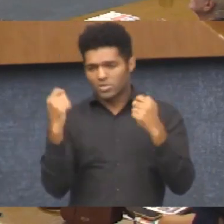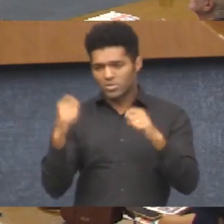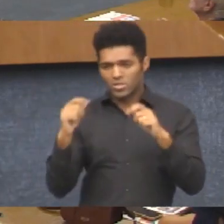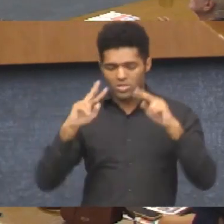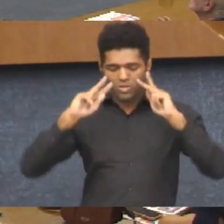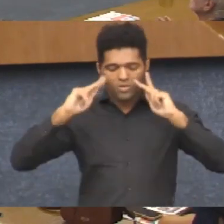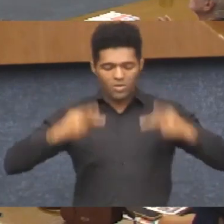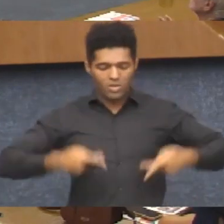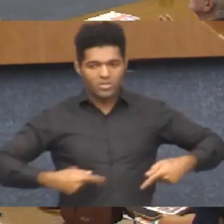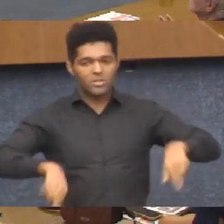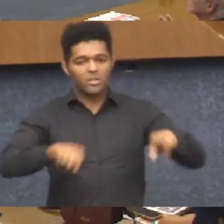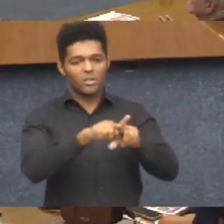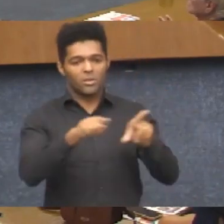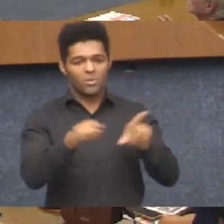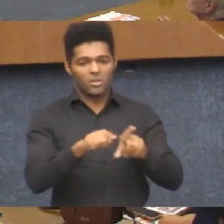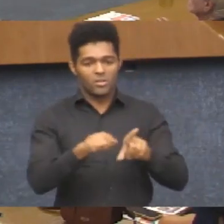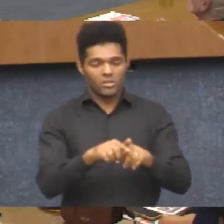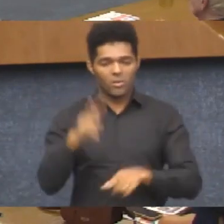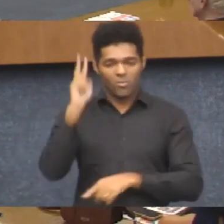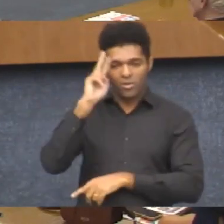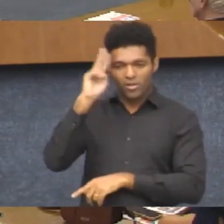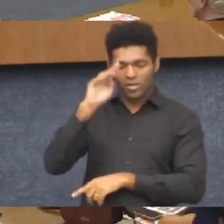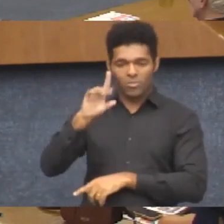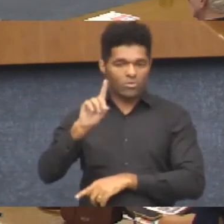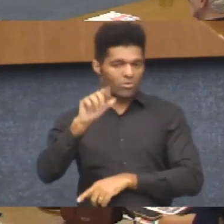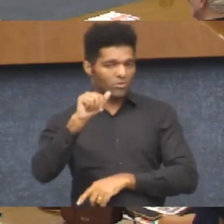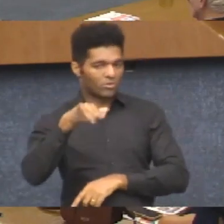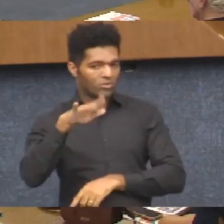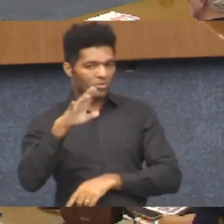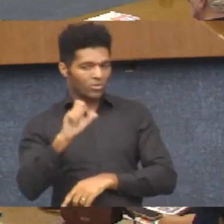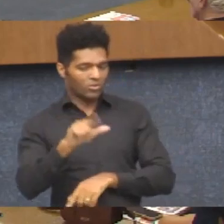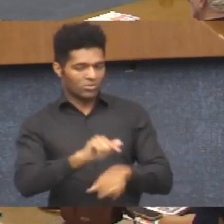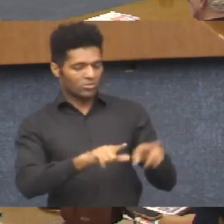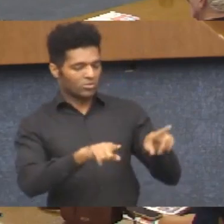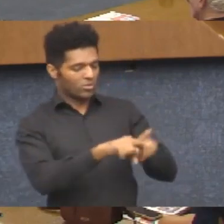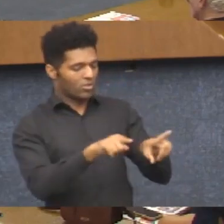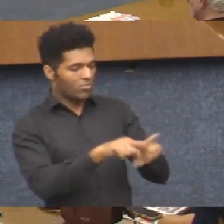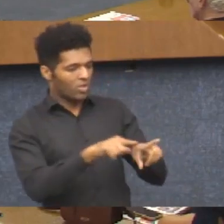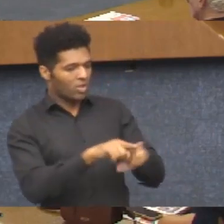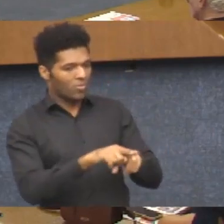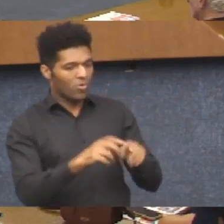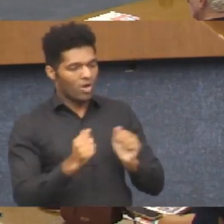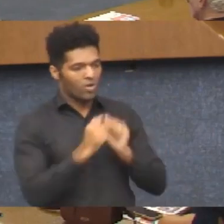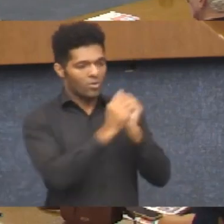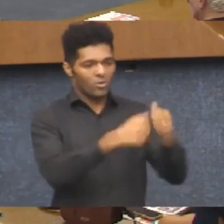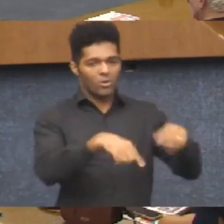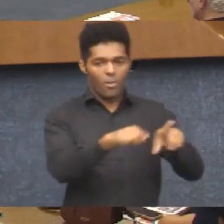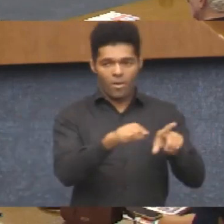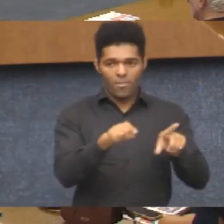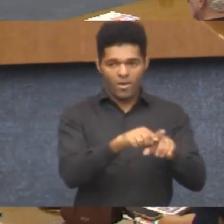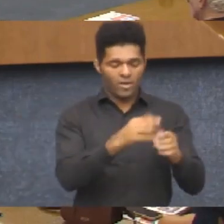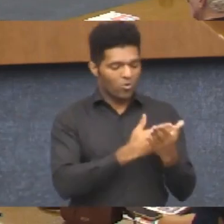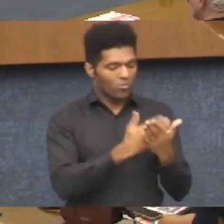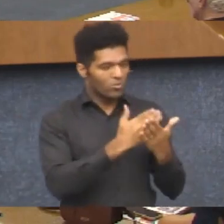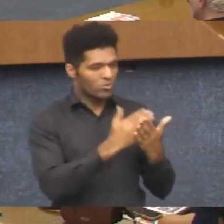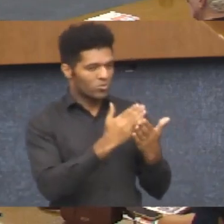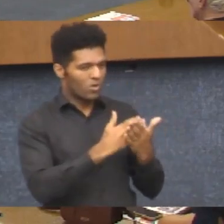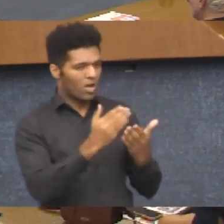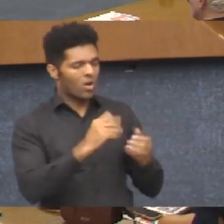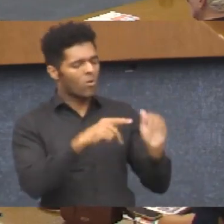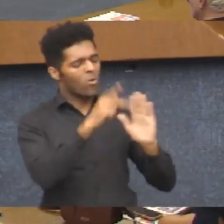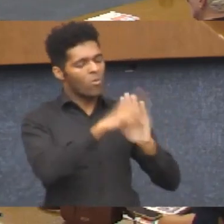ser reconhecida. Me lembro, Daniel Knupp, meu querido companheiro, que foi preceptor do programa de residência